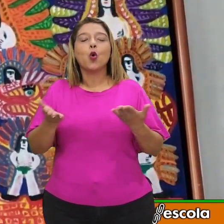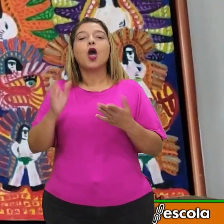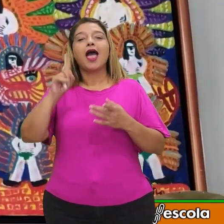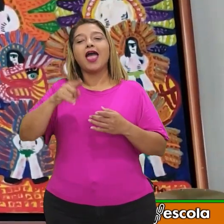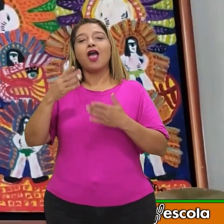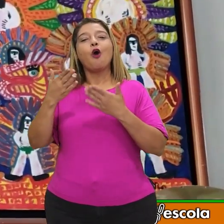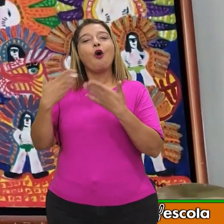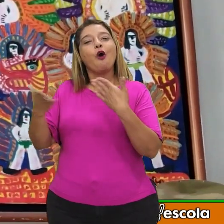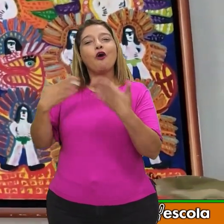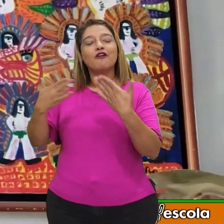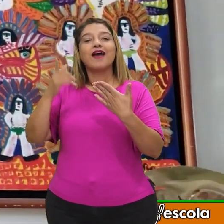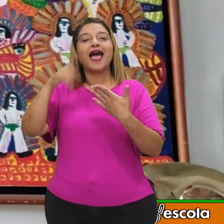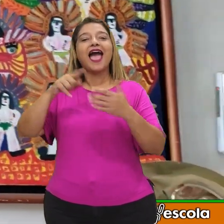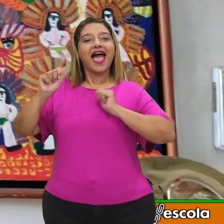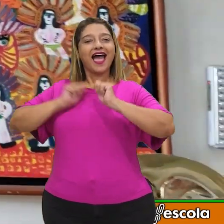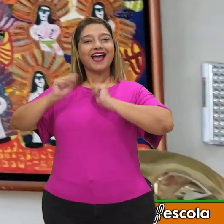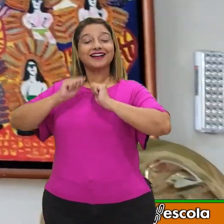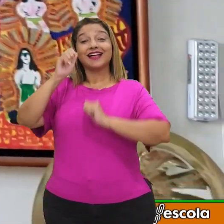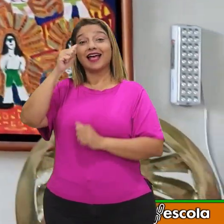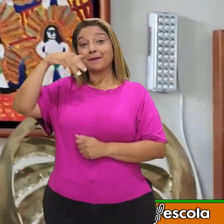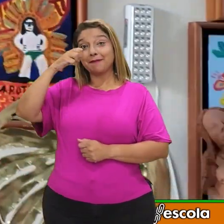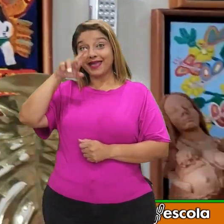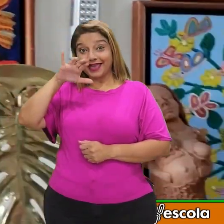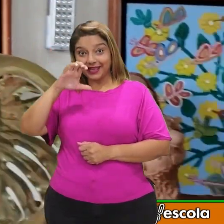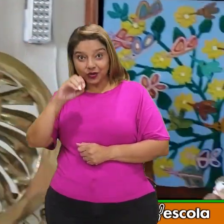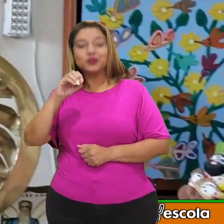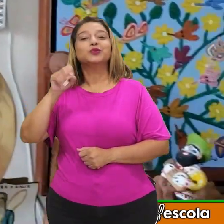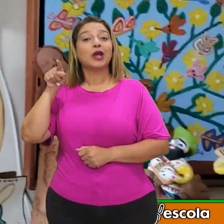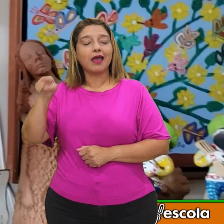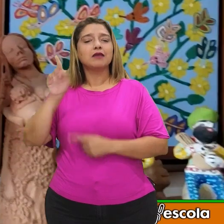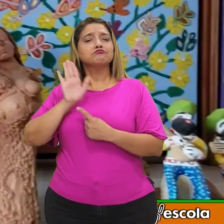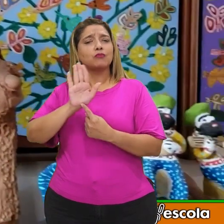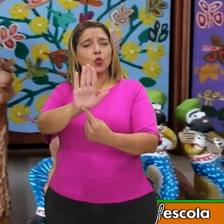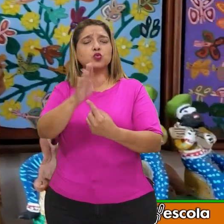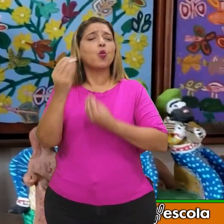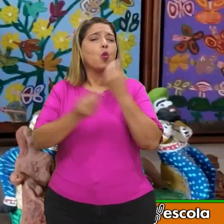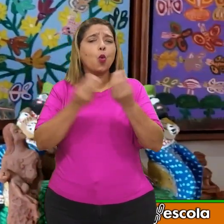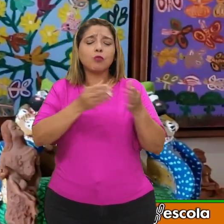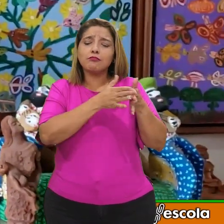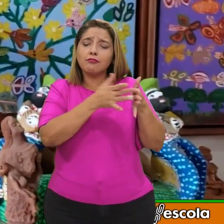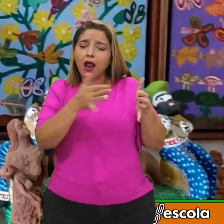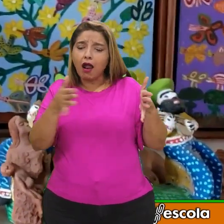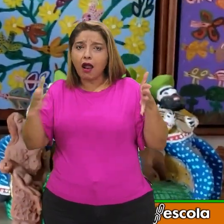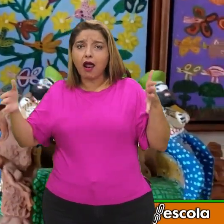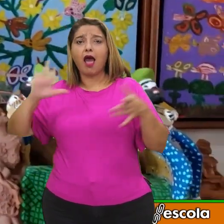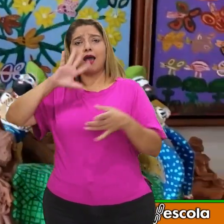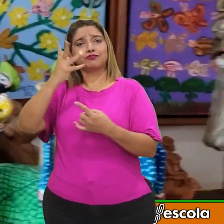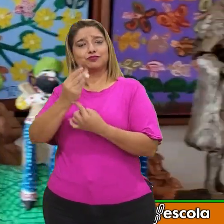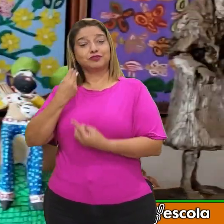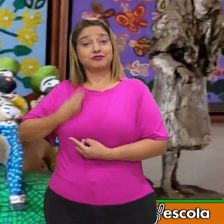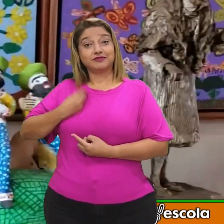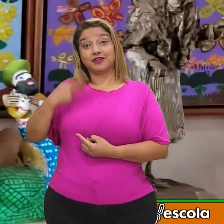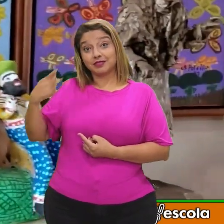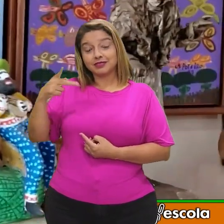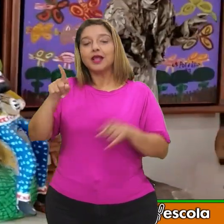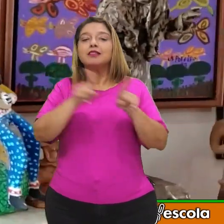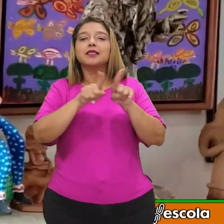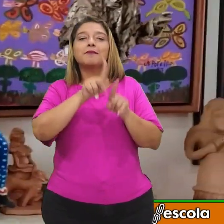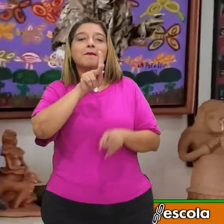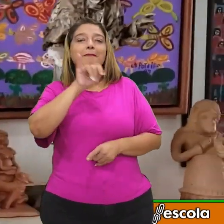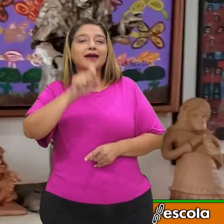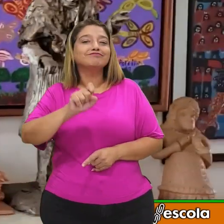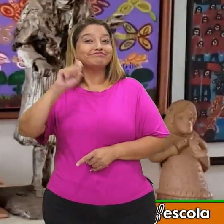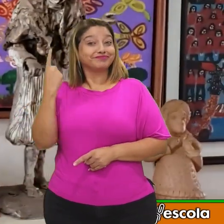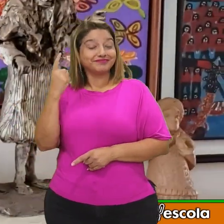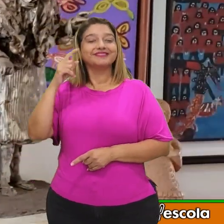Nós vamos conversar com o artista Américo Poteiro, que vai apresentar a sua trajetória artística e a trajetória